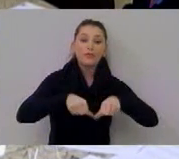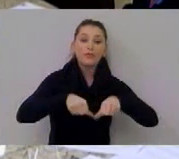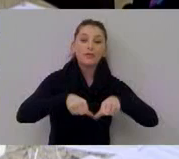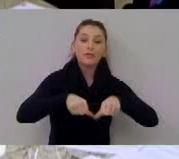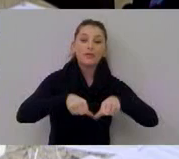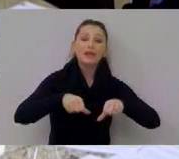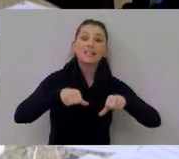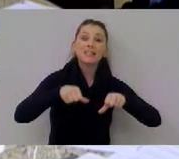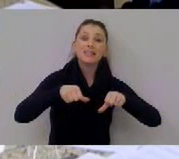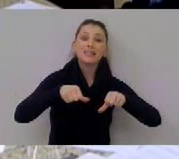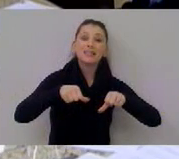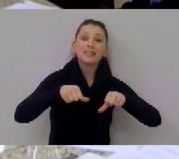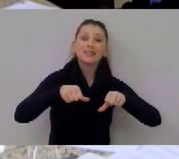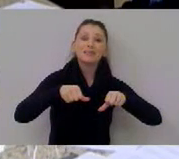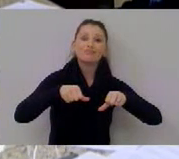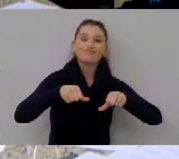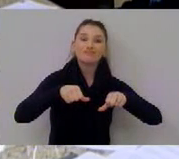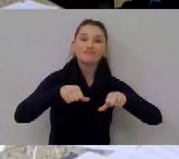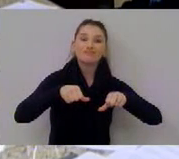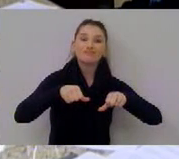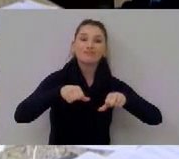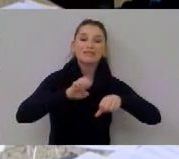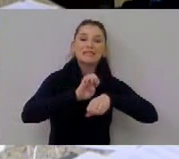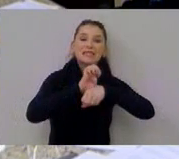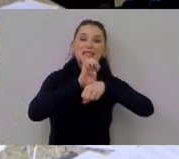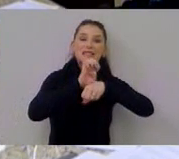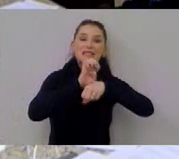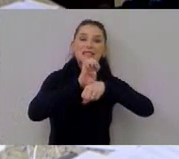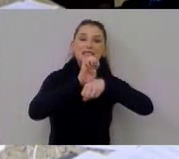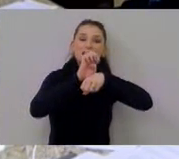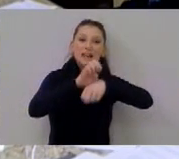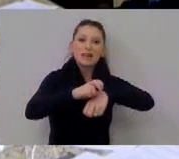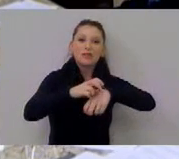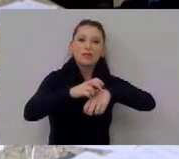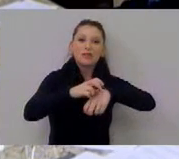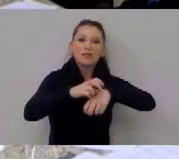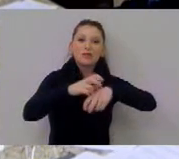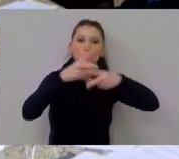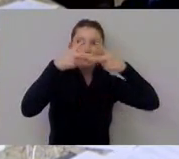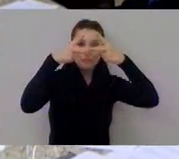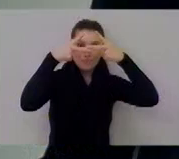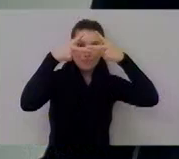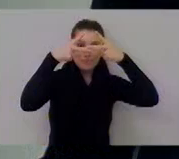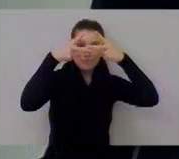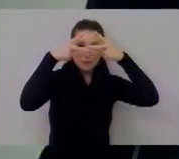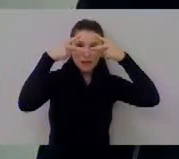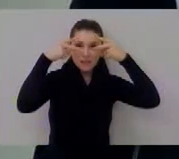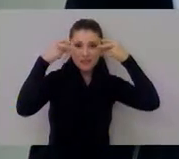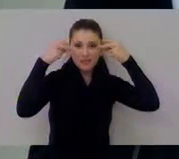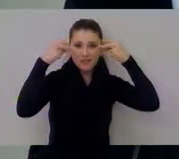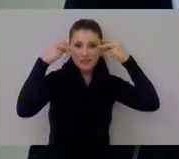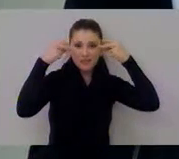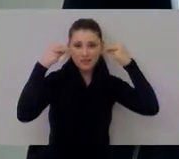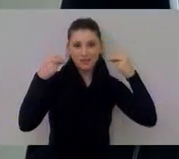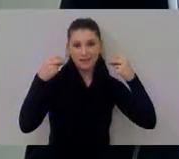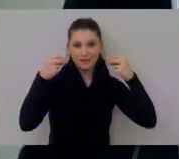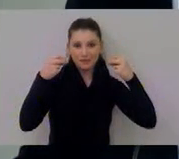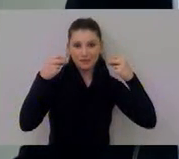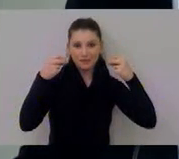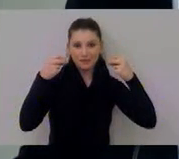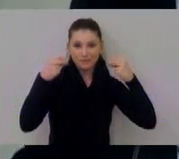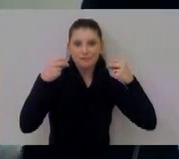Vai para Brasília. Então, de cada 100 reais que se